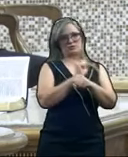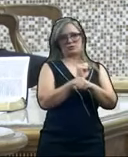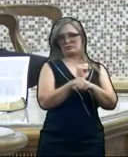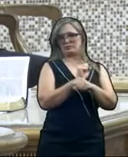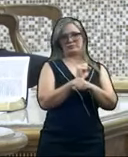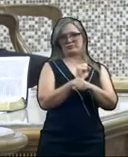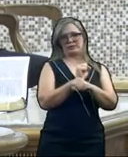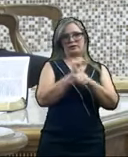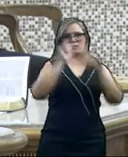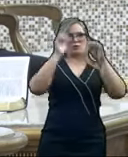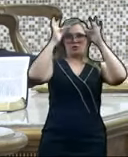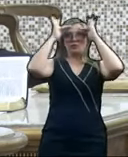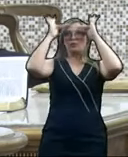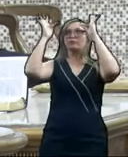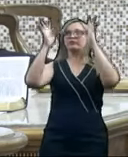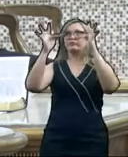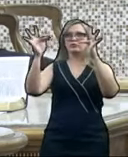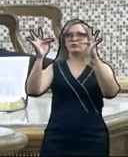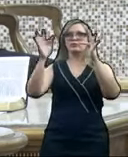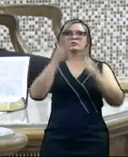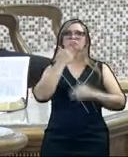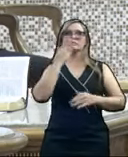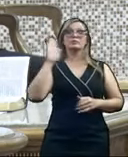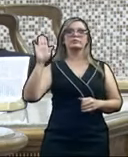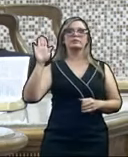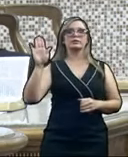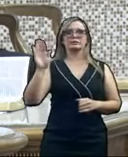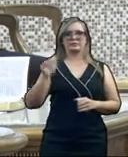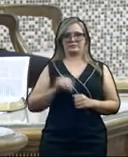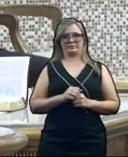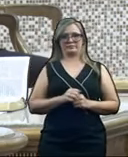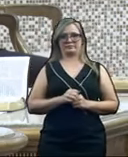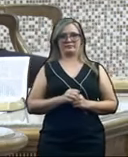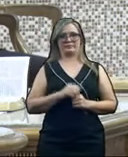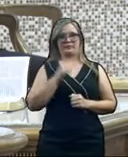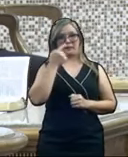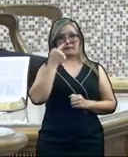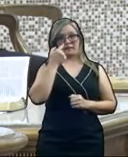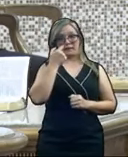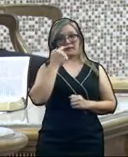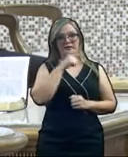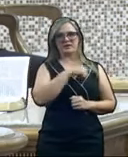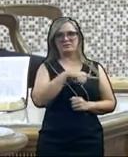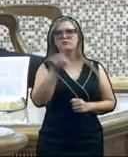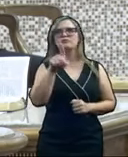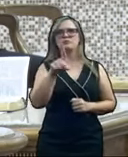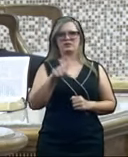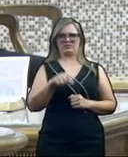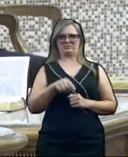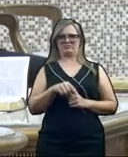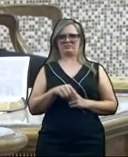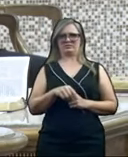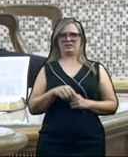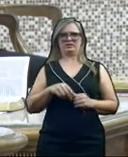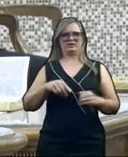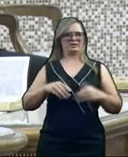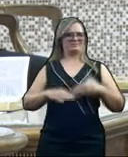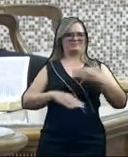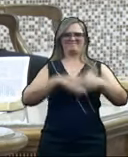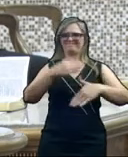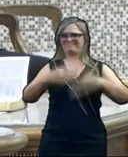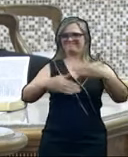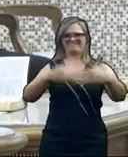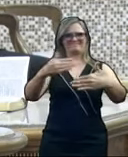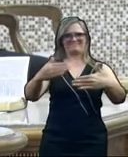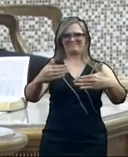e em muitos momentos da vida nós temos que parar dia desse o Bispo falou aqui que